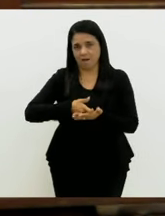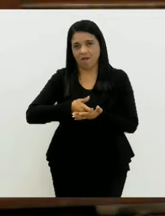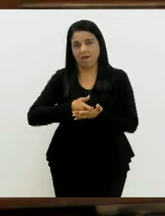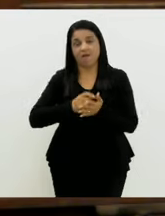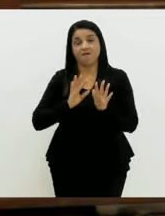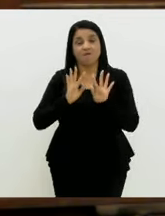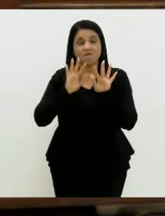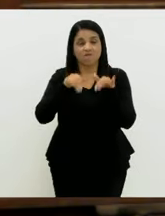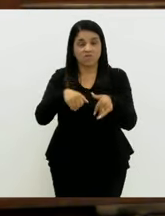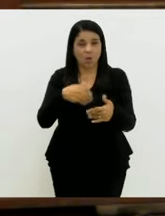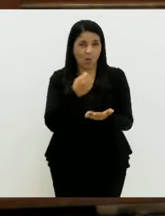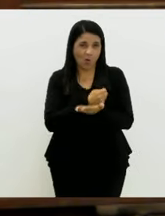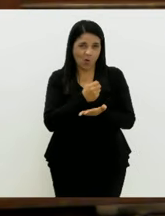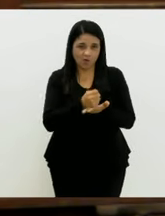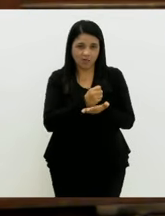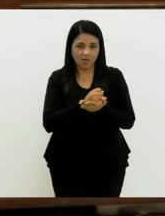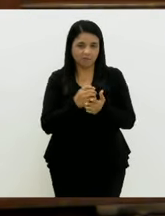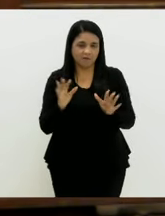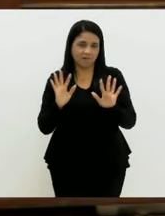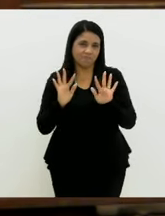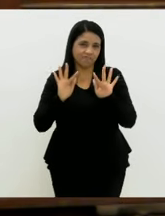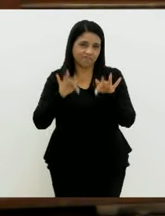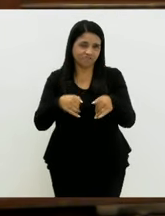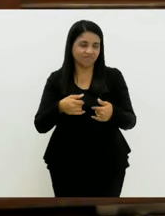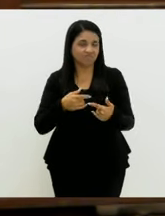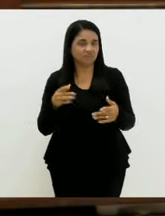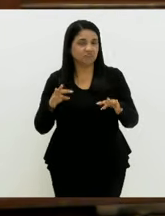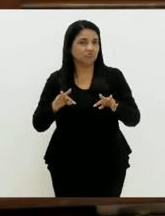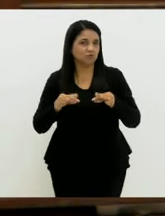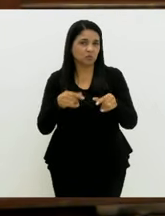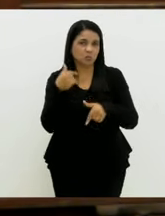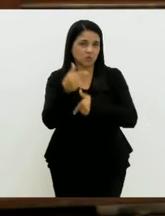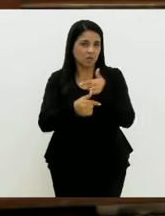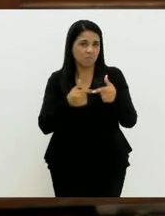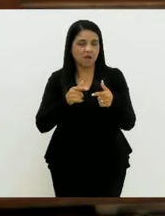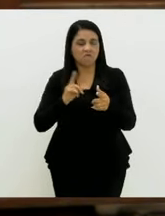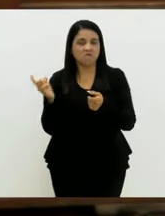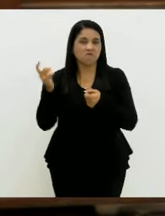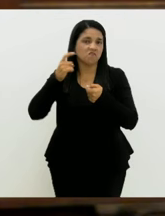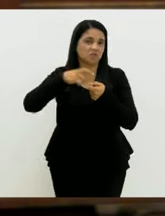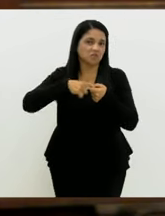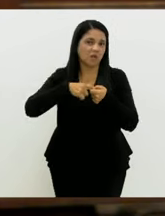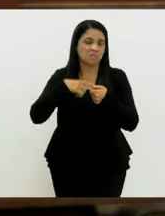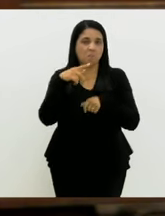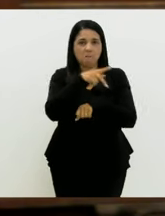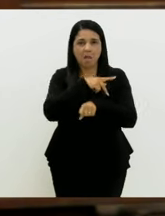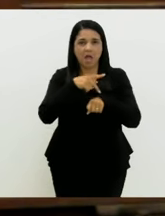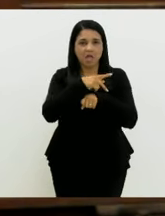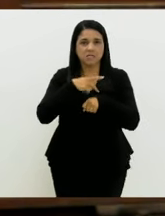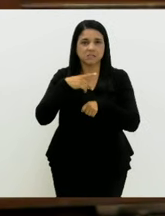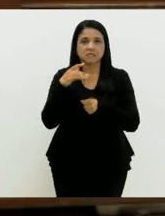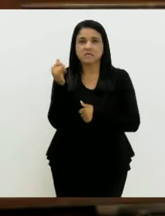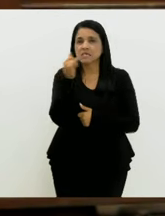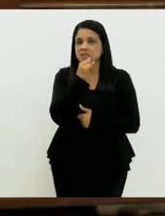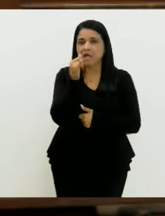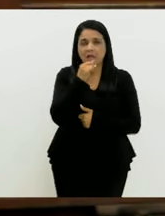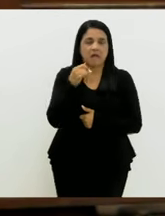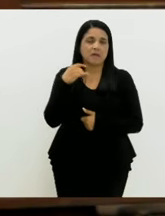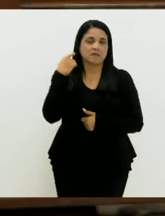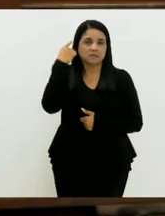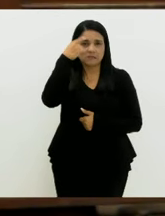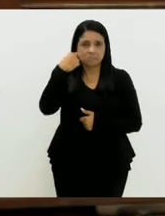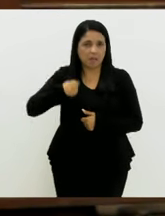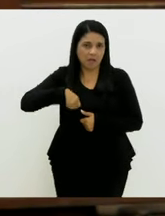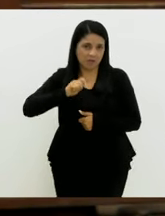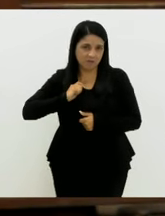elas vão encerrar suas operações por aqui, vão embora para os seus países de origem, para a Itália, para a Espanha, para outros lugares, e essa